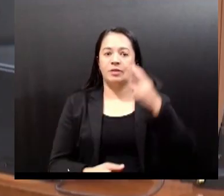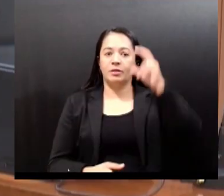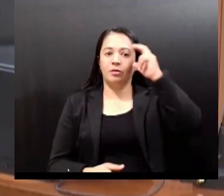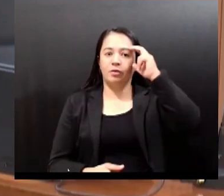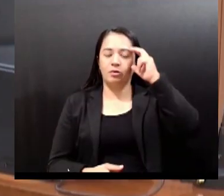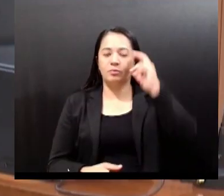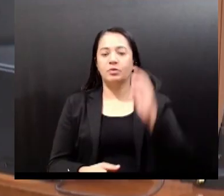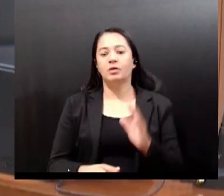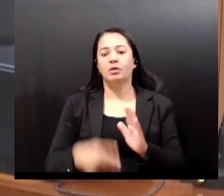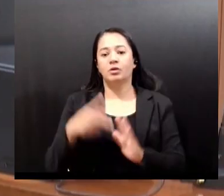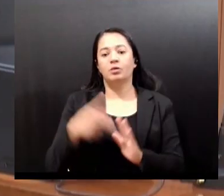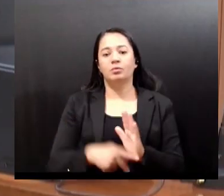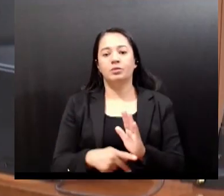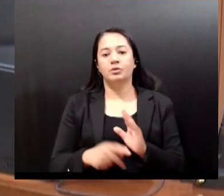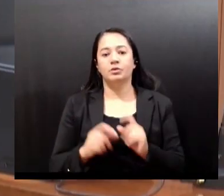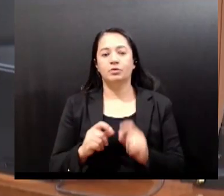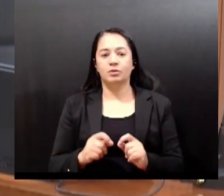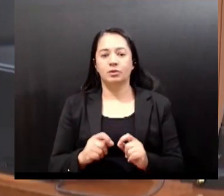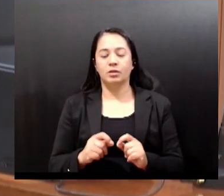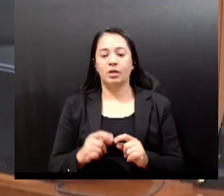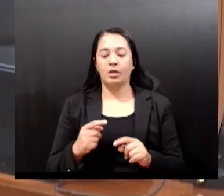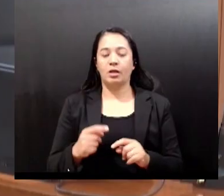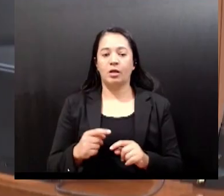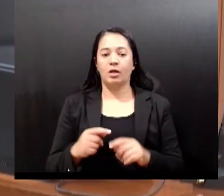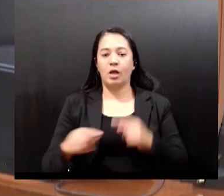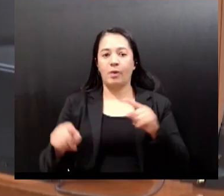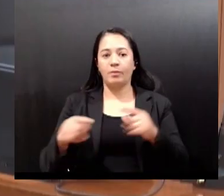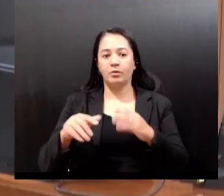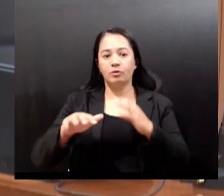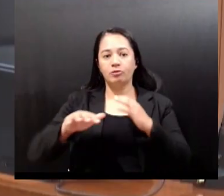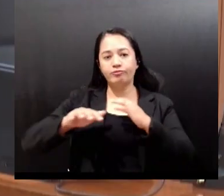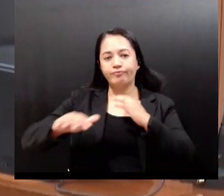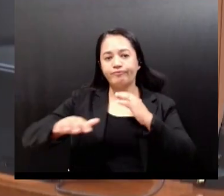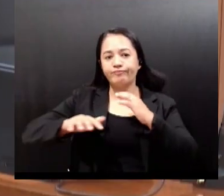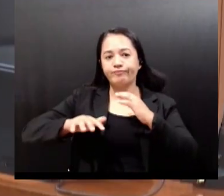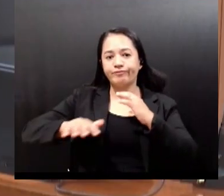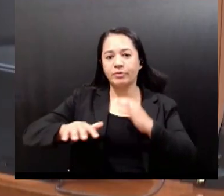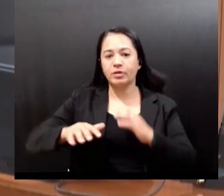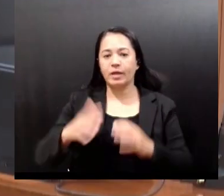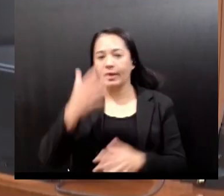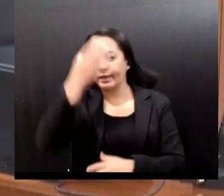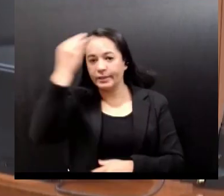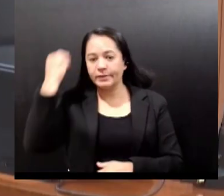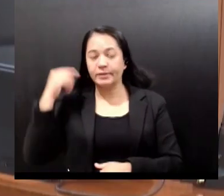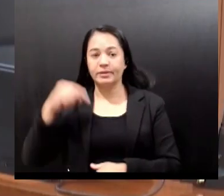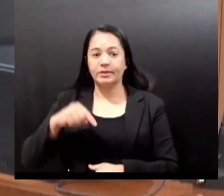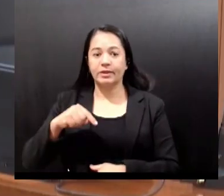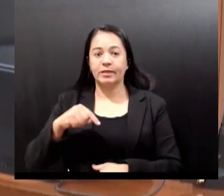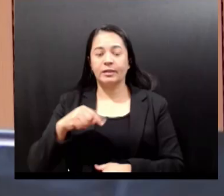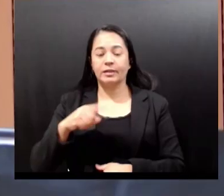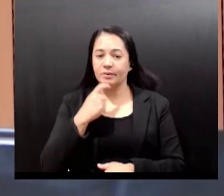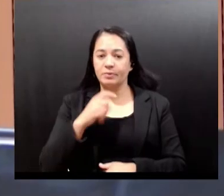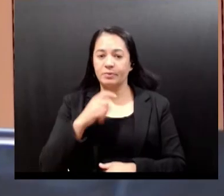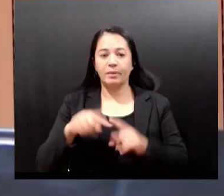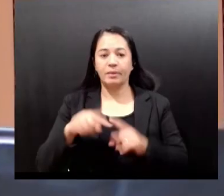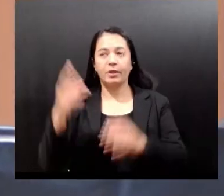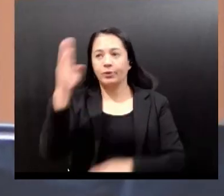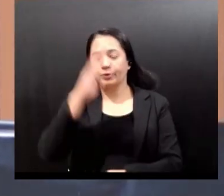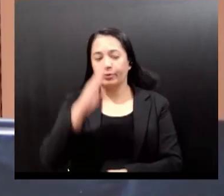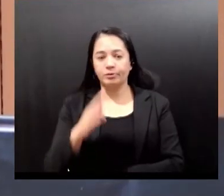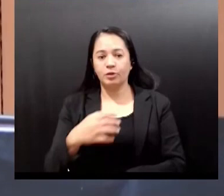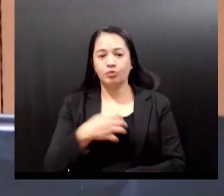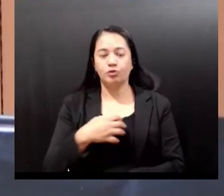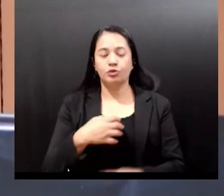visto que o hip hop ele é esquecido não só na cidade de Campinas, como no Brasil. E é uma forma cultural, né, de